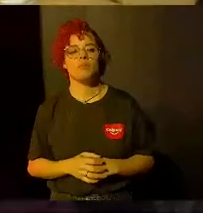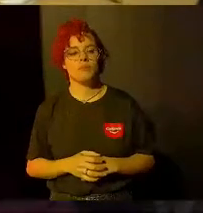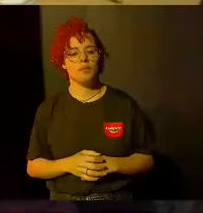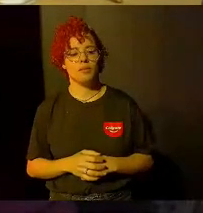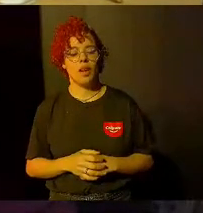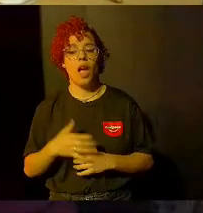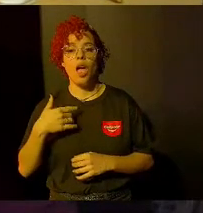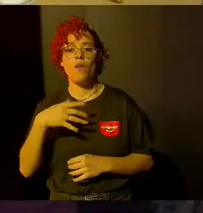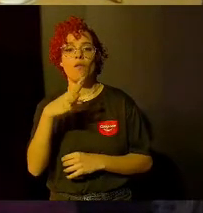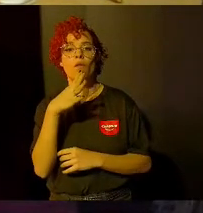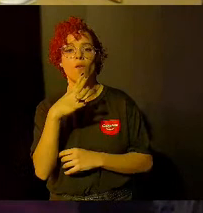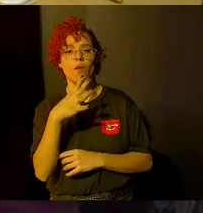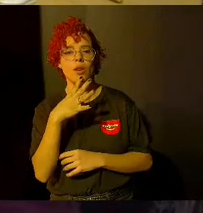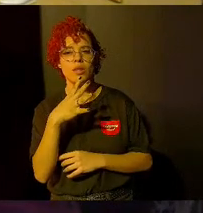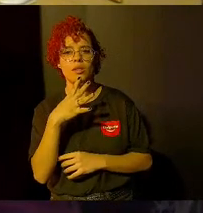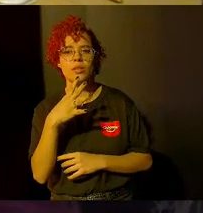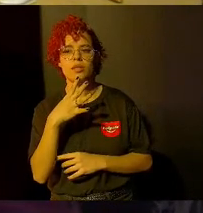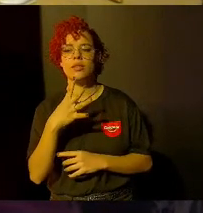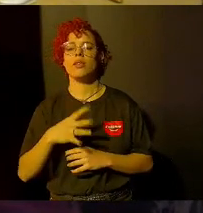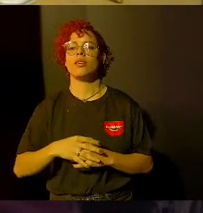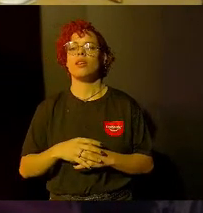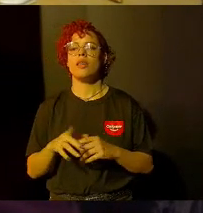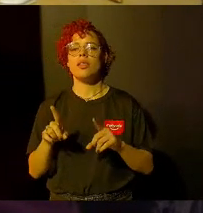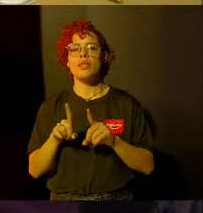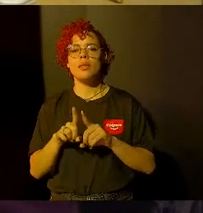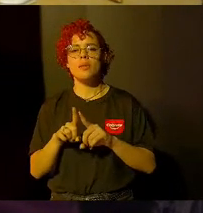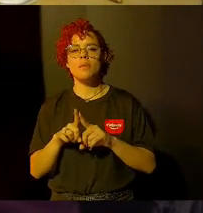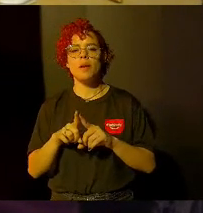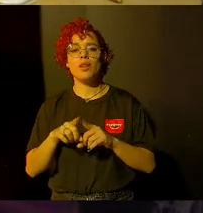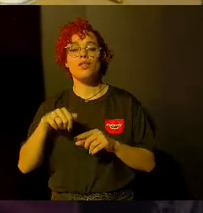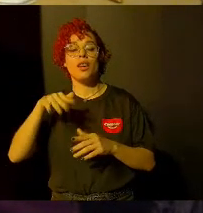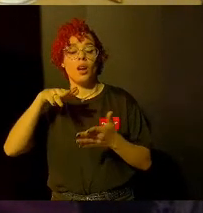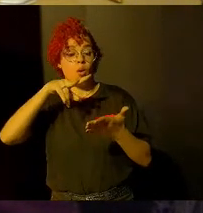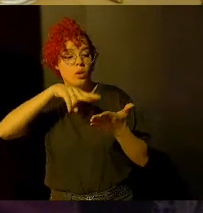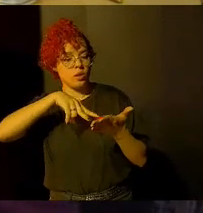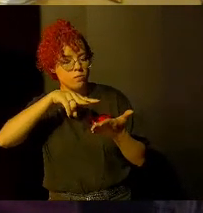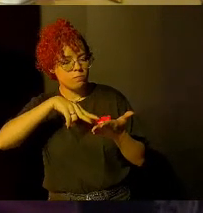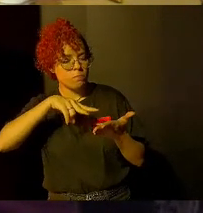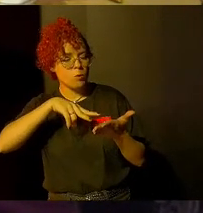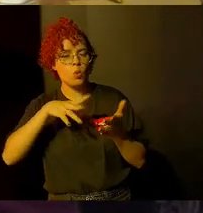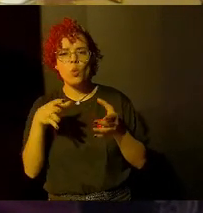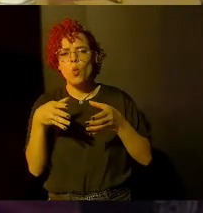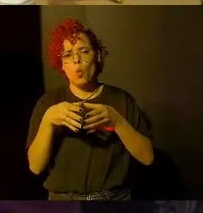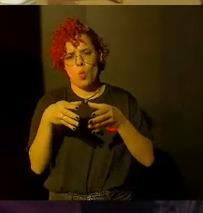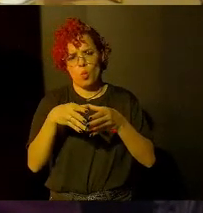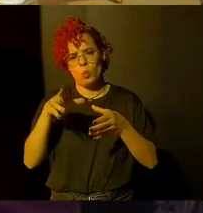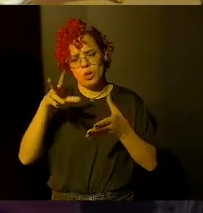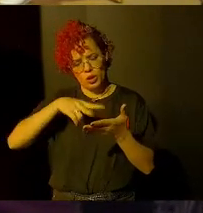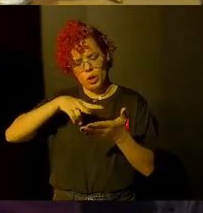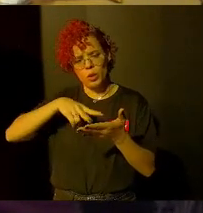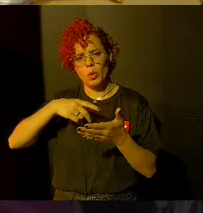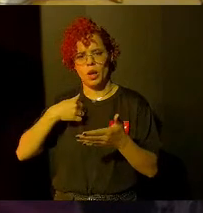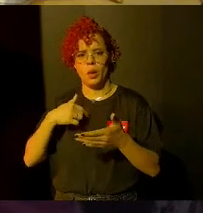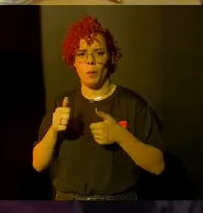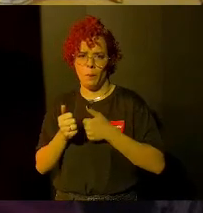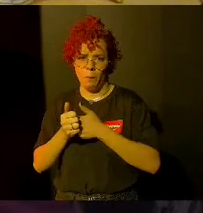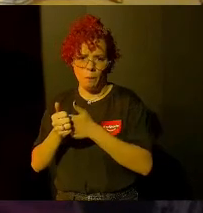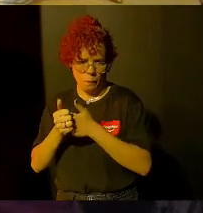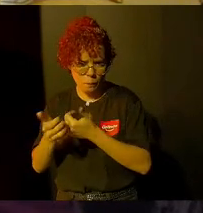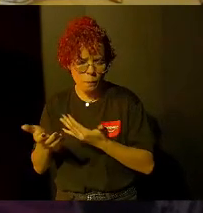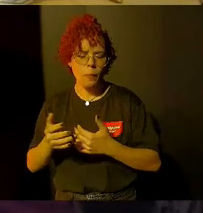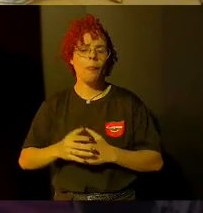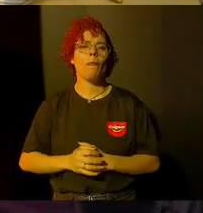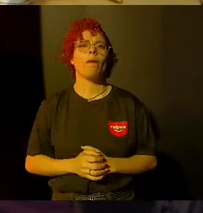conhecer o João Silvério Trevisan de quem eu tinha lido o pai pai para um clube de leitura que eu mediava então